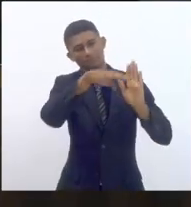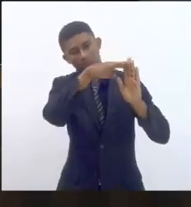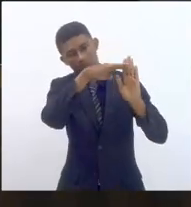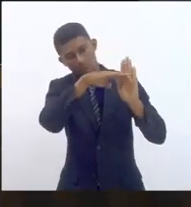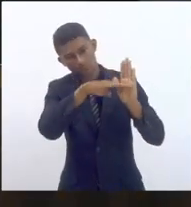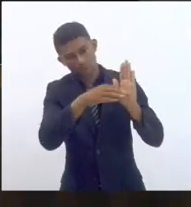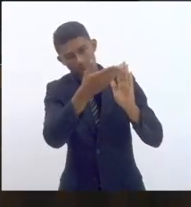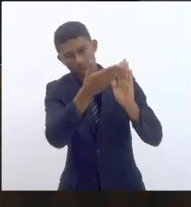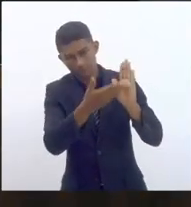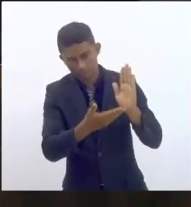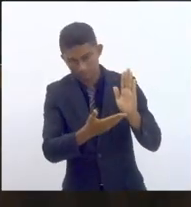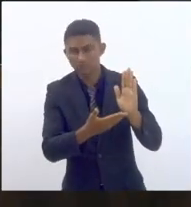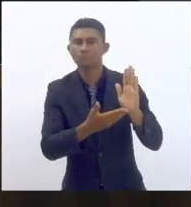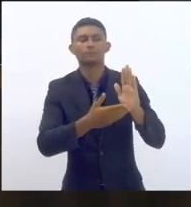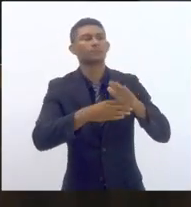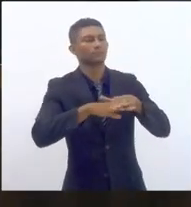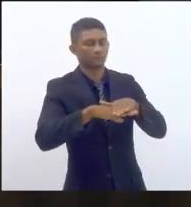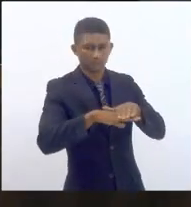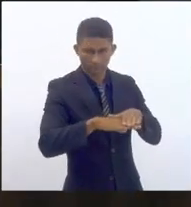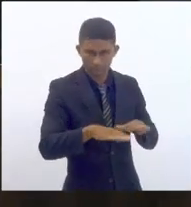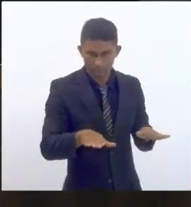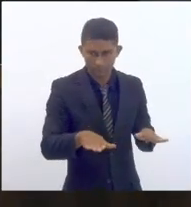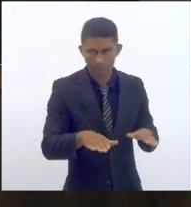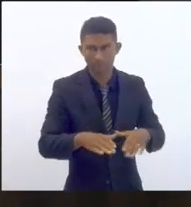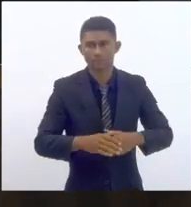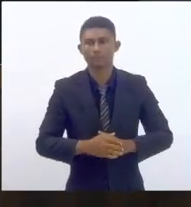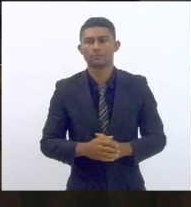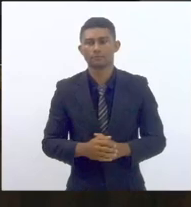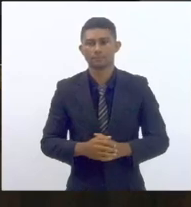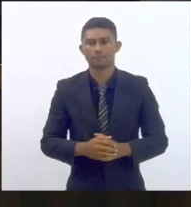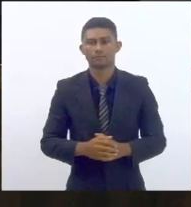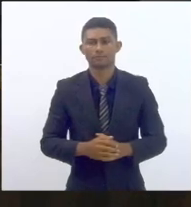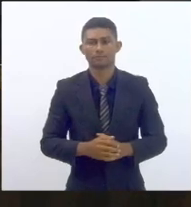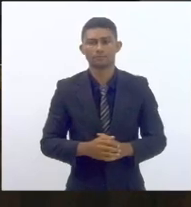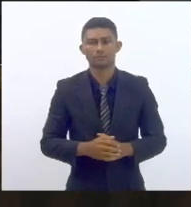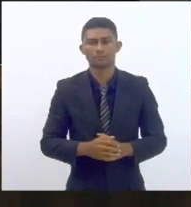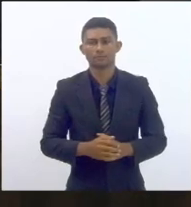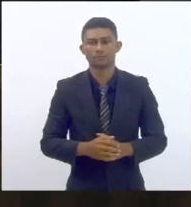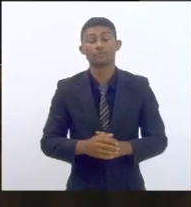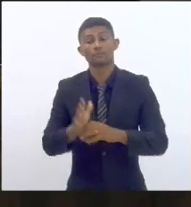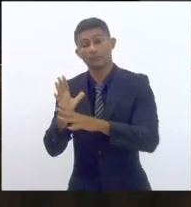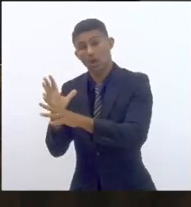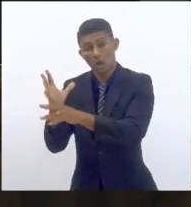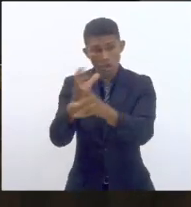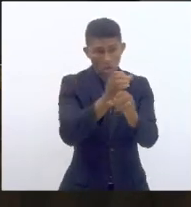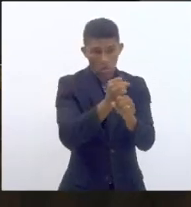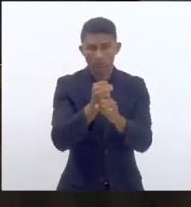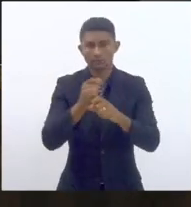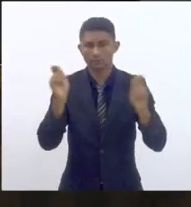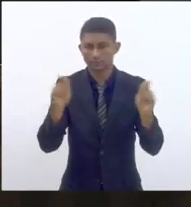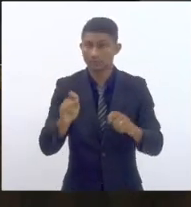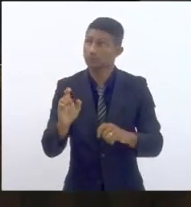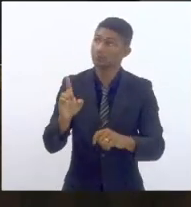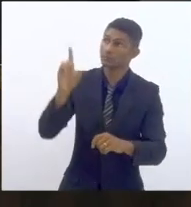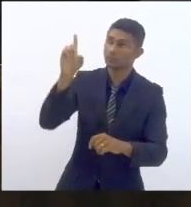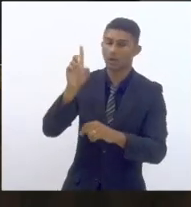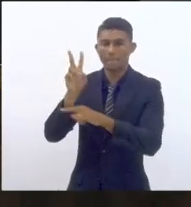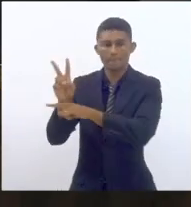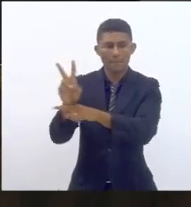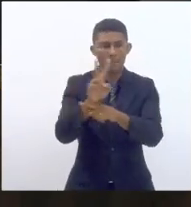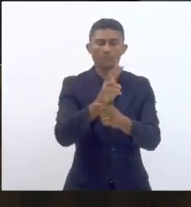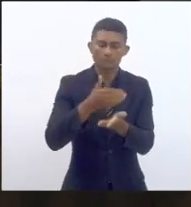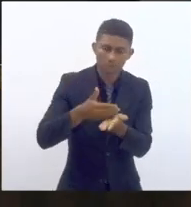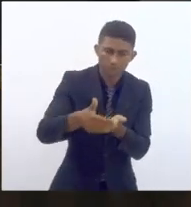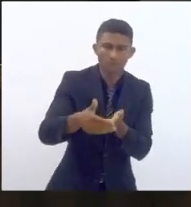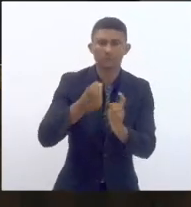tratar na ordem do dia, mesmo está encerrada. Havendo um número legal sobre a proteção de Deus, iniciamos os nossos